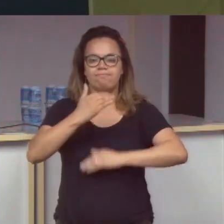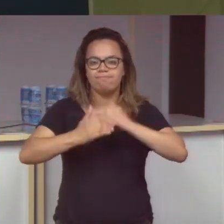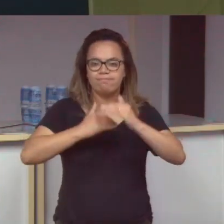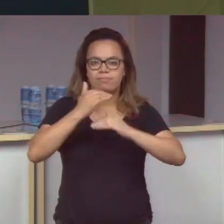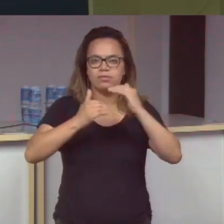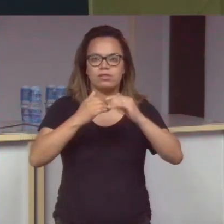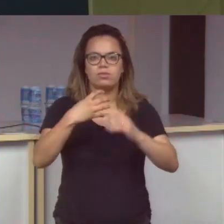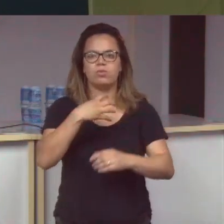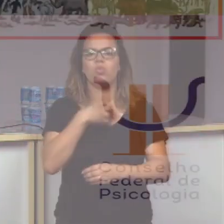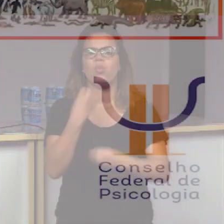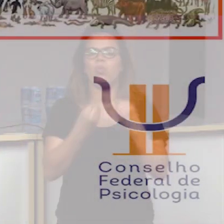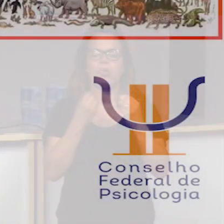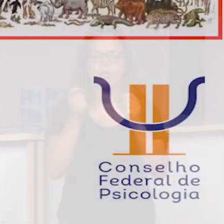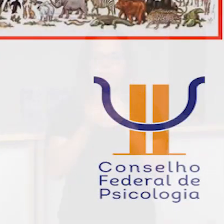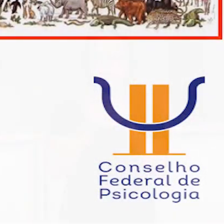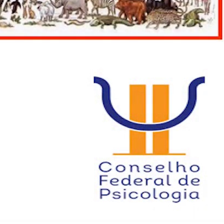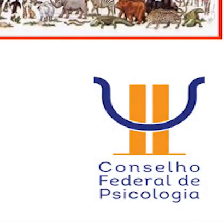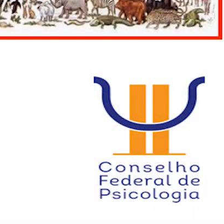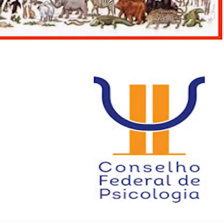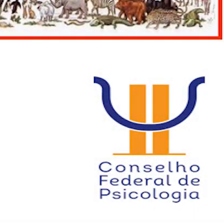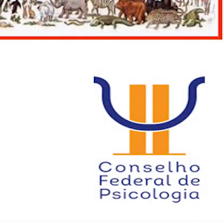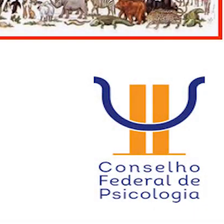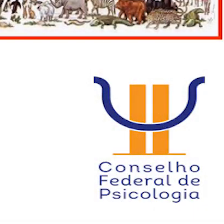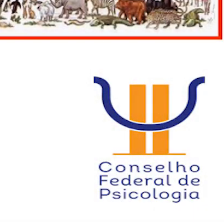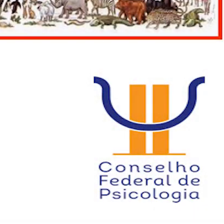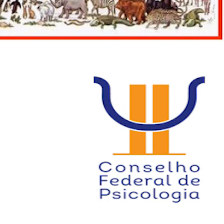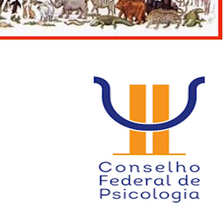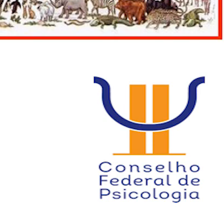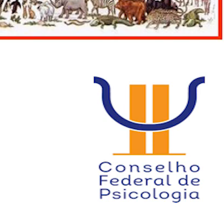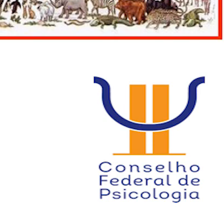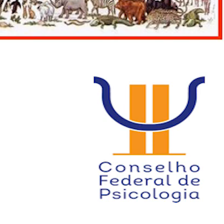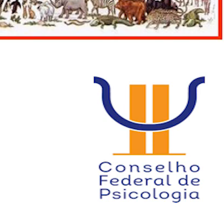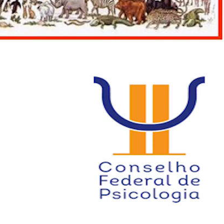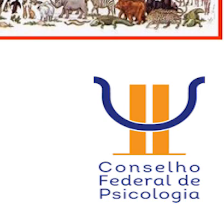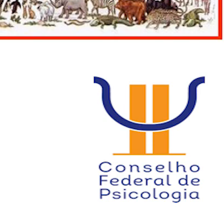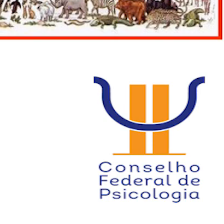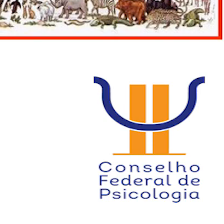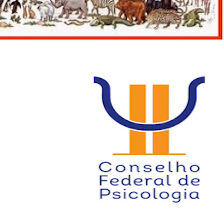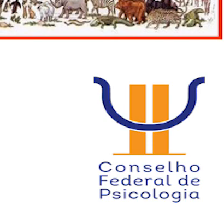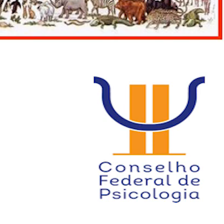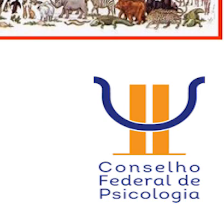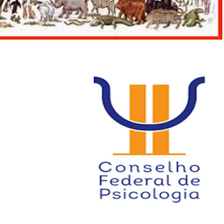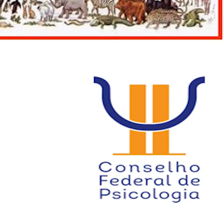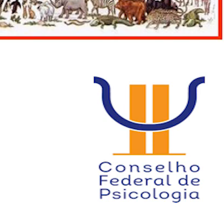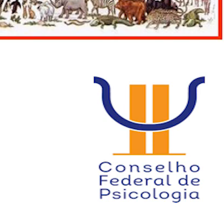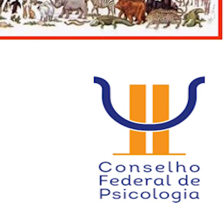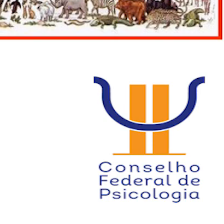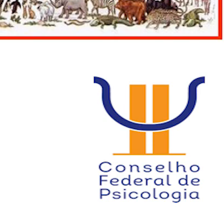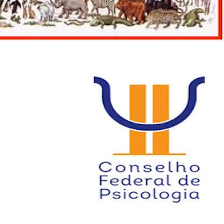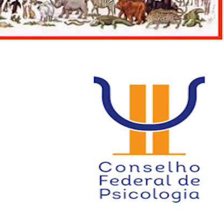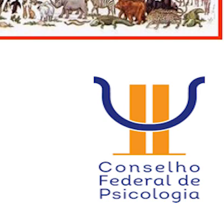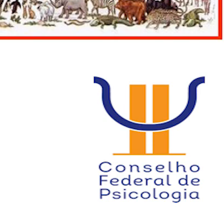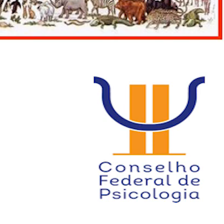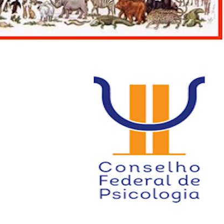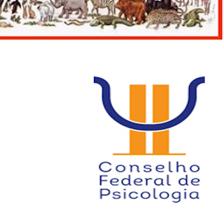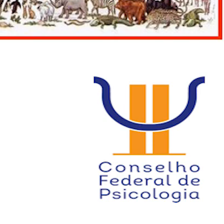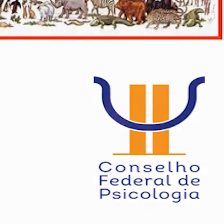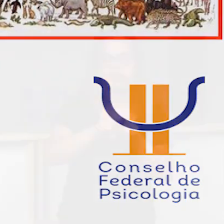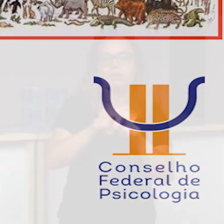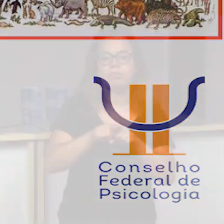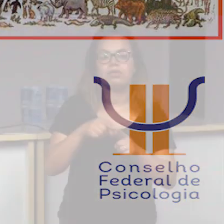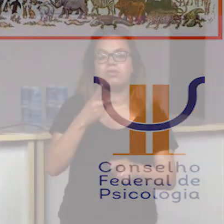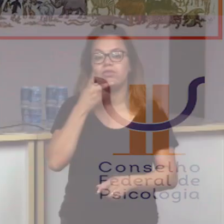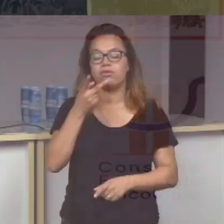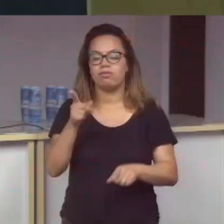Sem dúvida, nós temos essa visão mítica aí presente. Visão sociológica, visão clínica, visão psicossocial. Por isso eu digo,